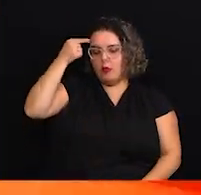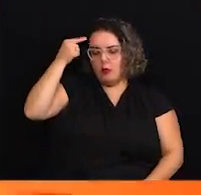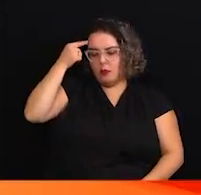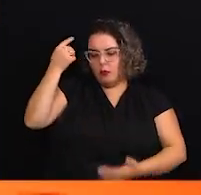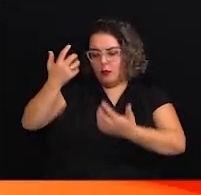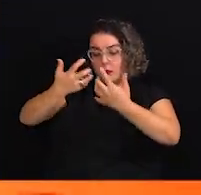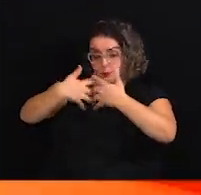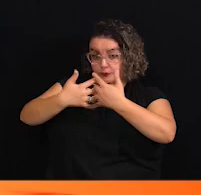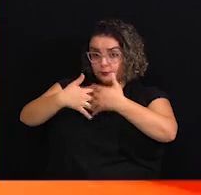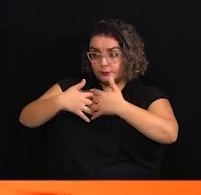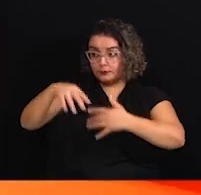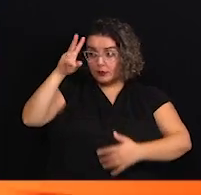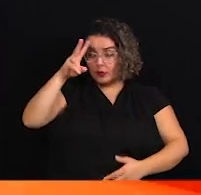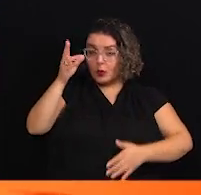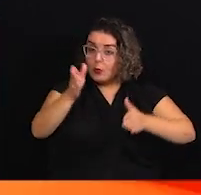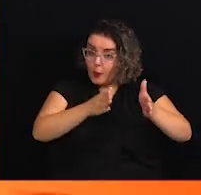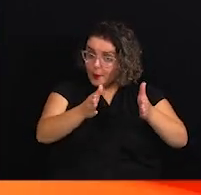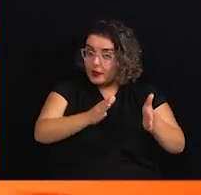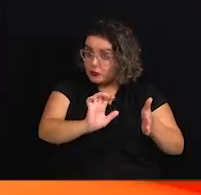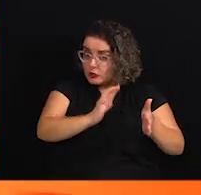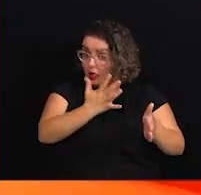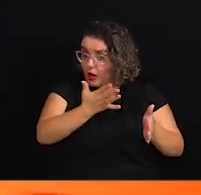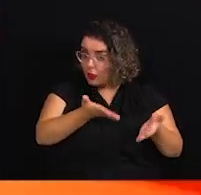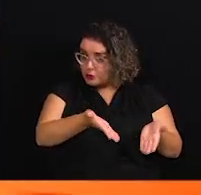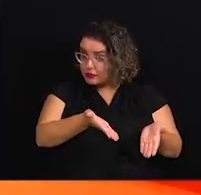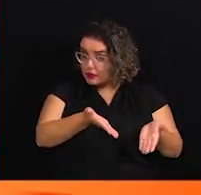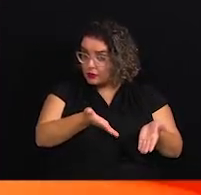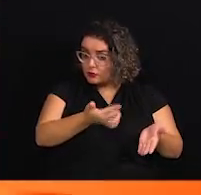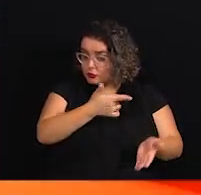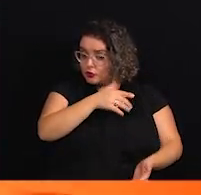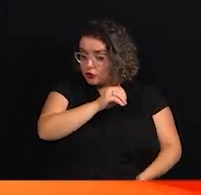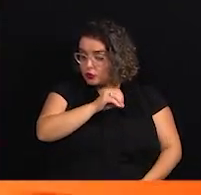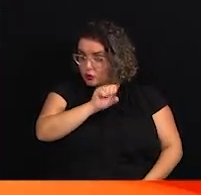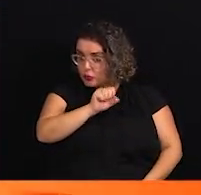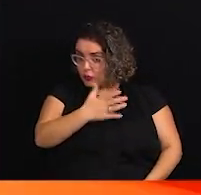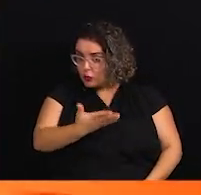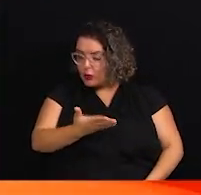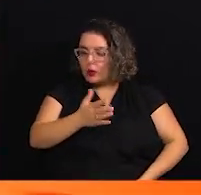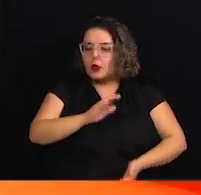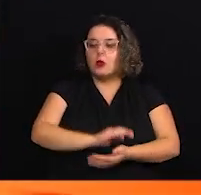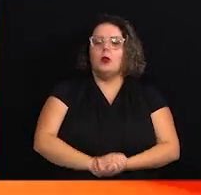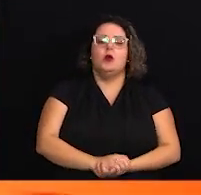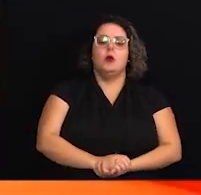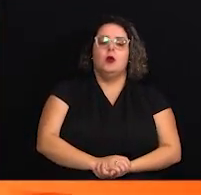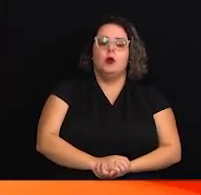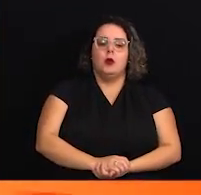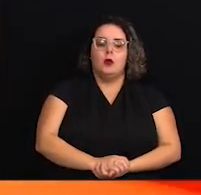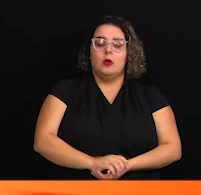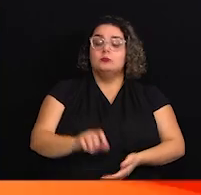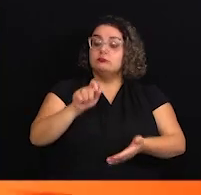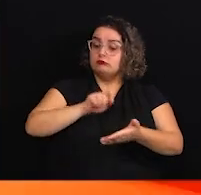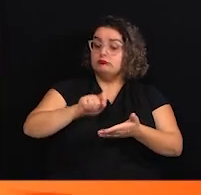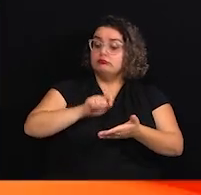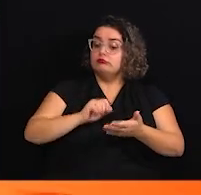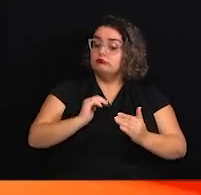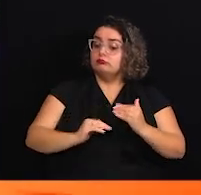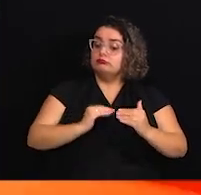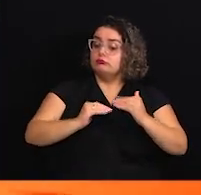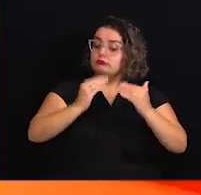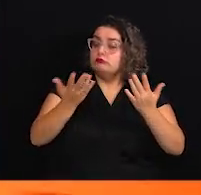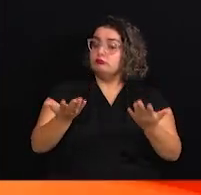história na época do ocorrido, tá? E comecei até a colocar no papel,